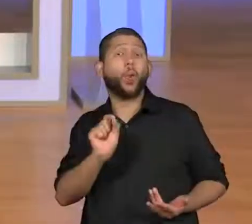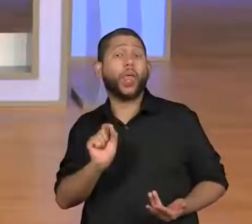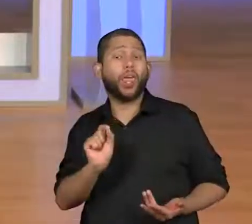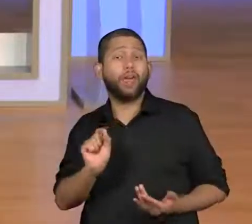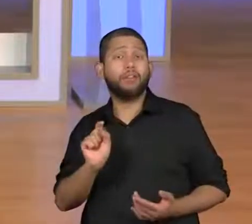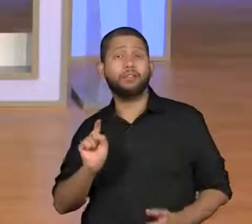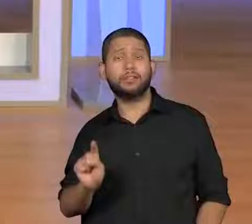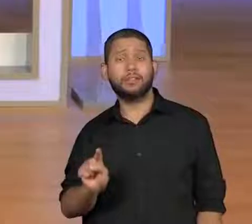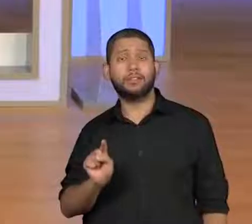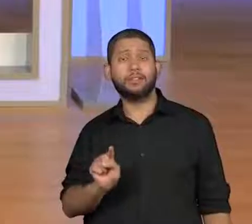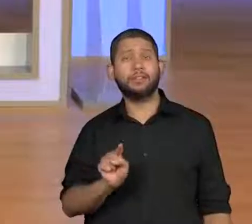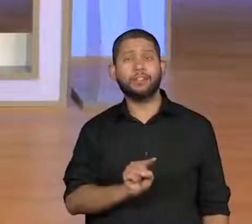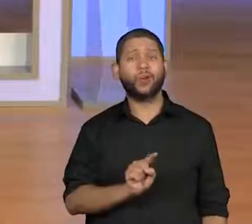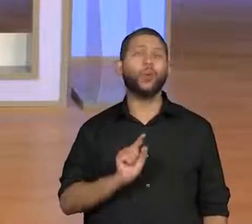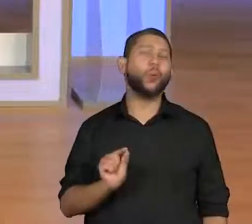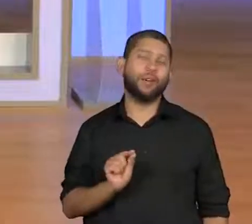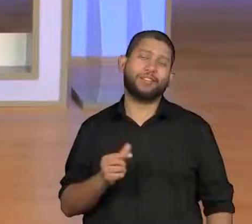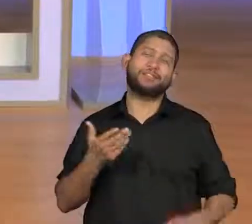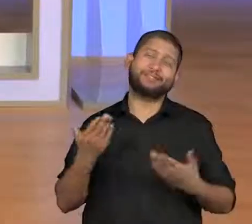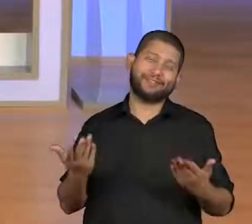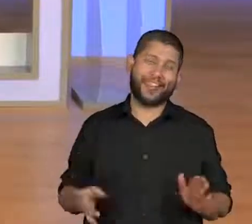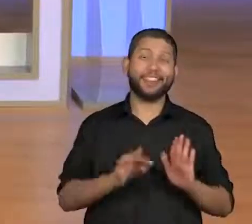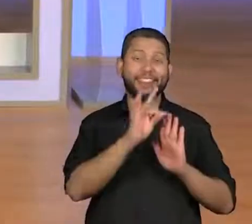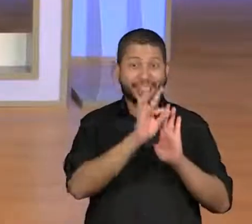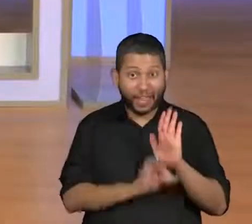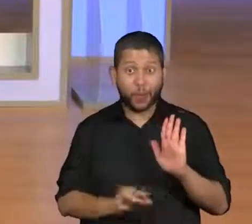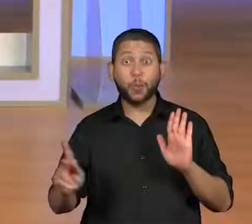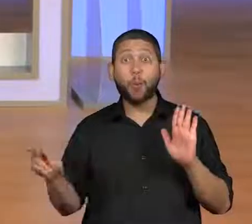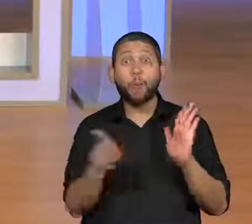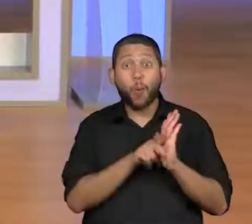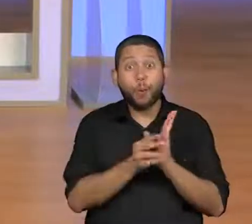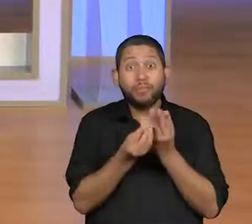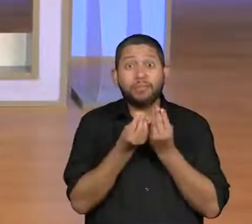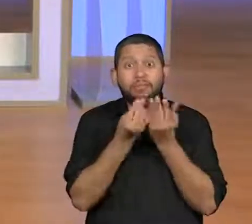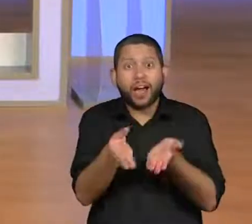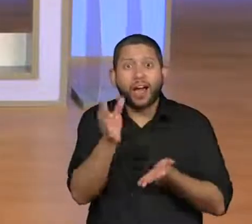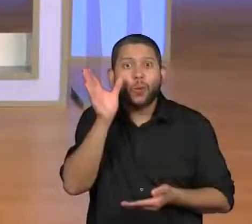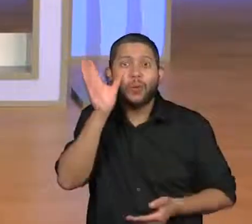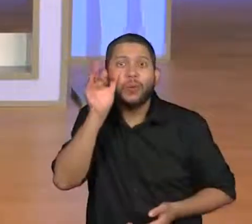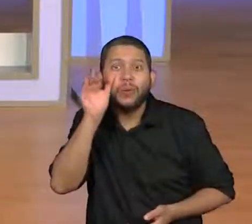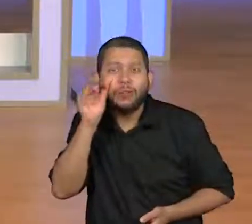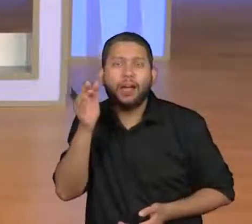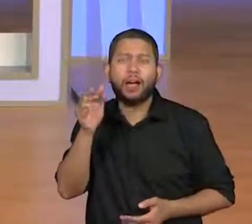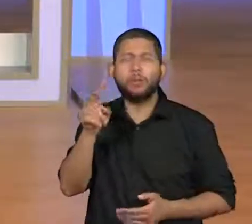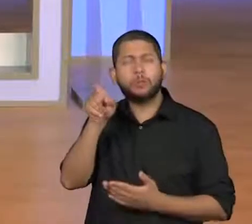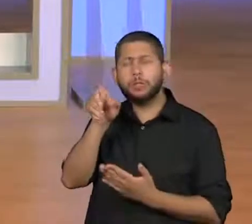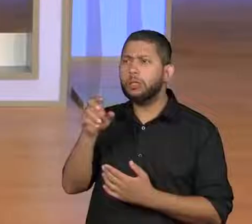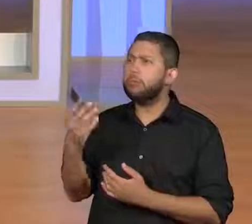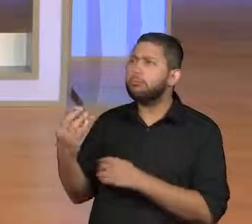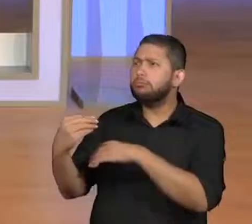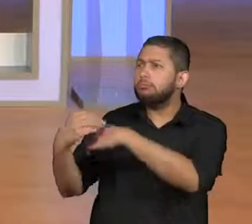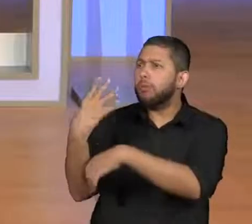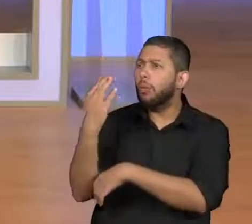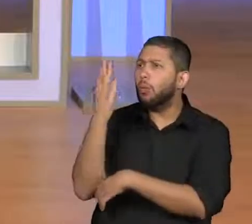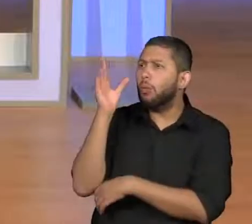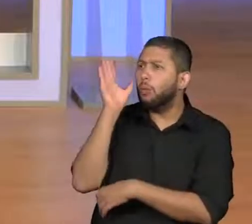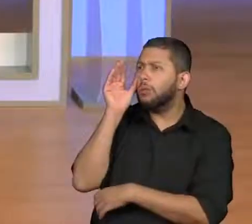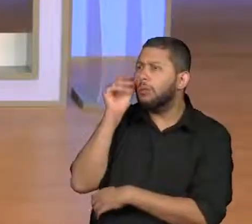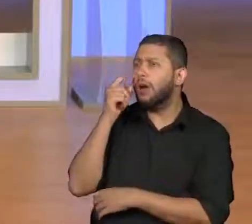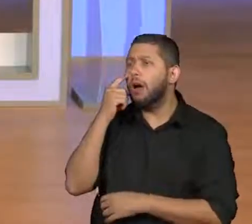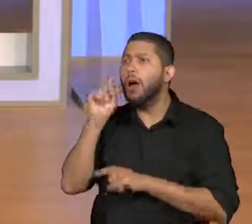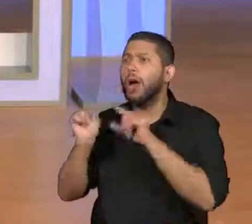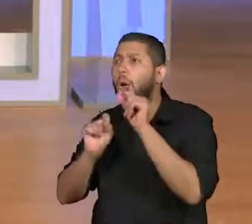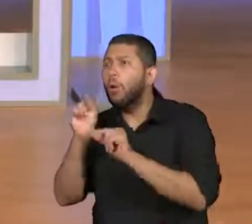acontece? Esse é o gênero textual que chamamos textos de curiosidade, que é o foco desta